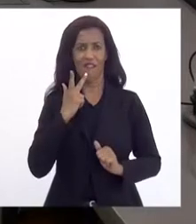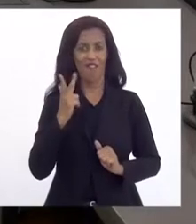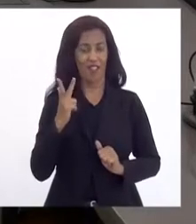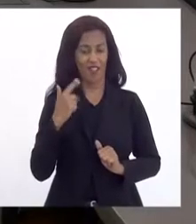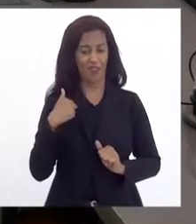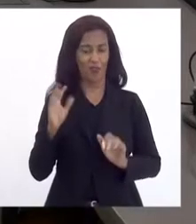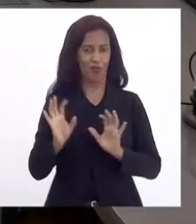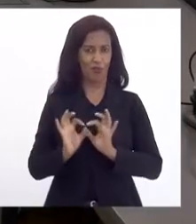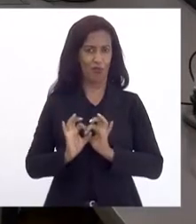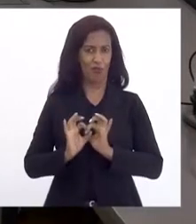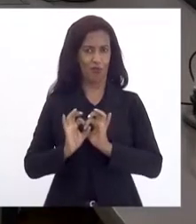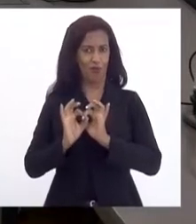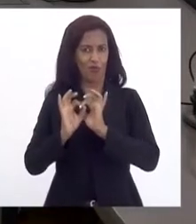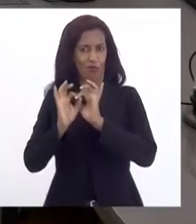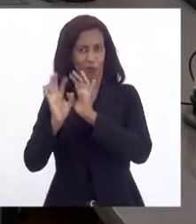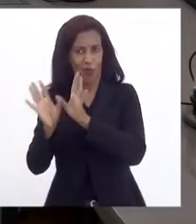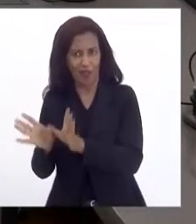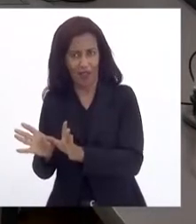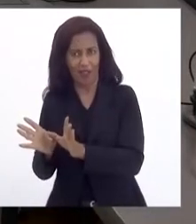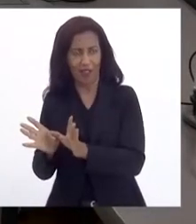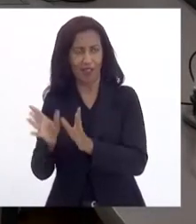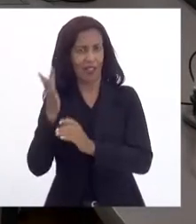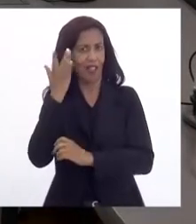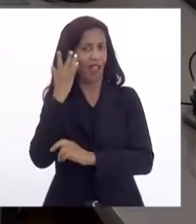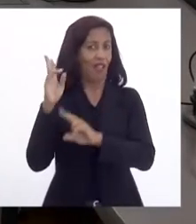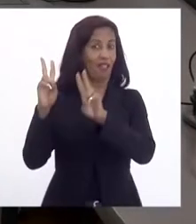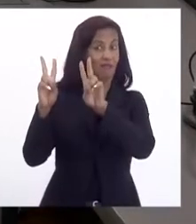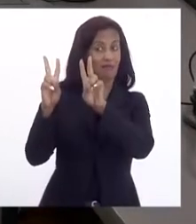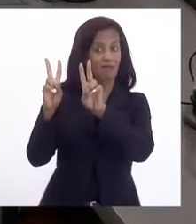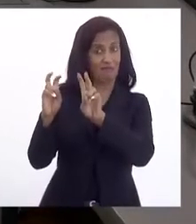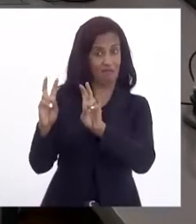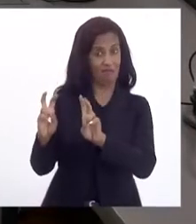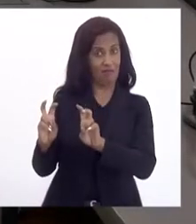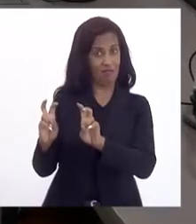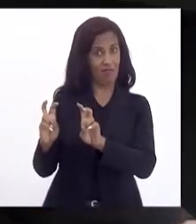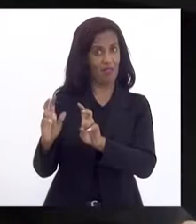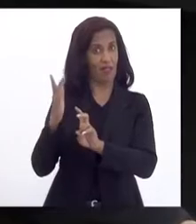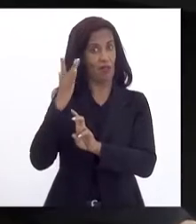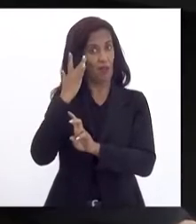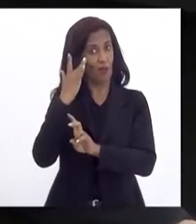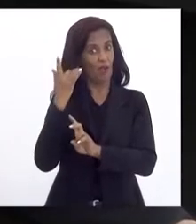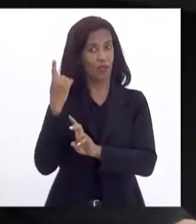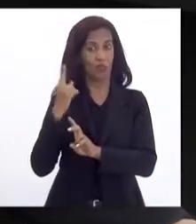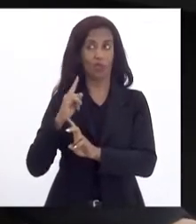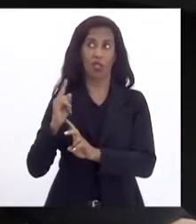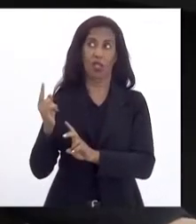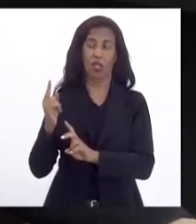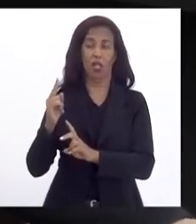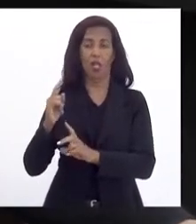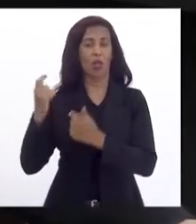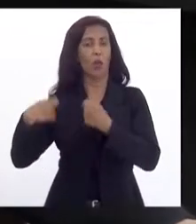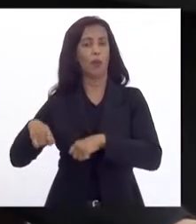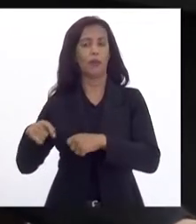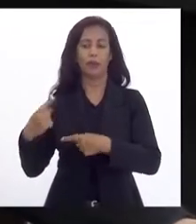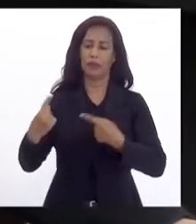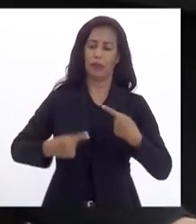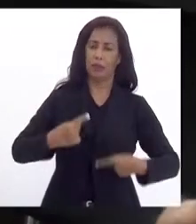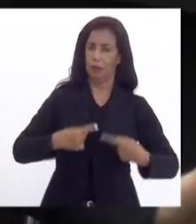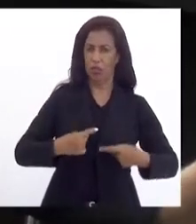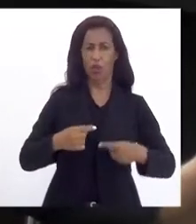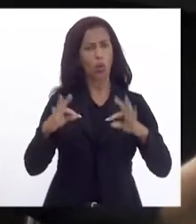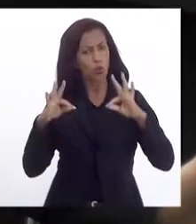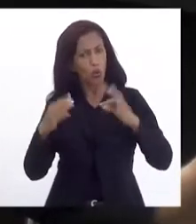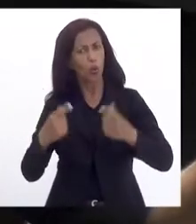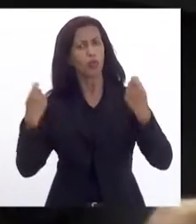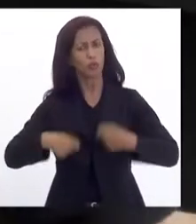democrata, acho que algum tema não deva ser debatido. Todos os temas devem ser debatidos.